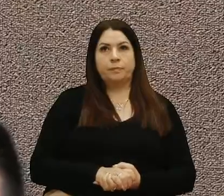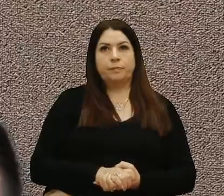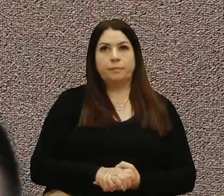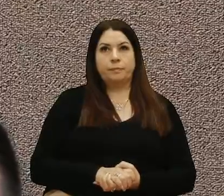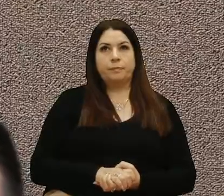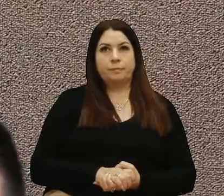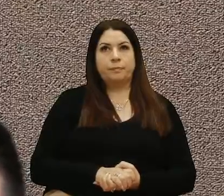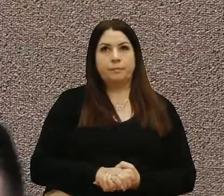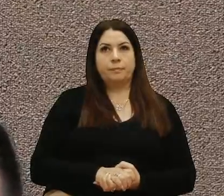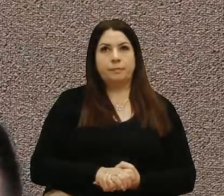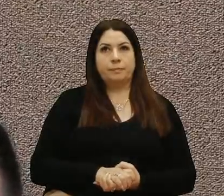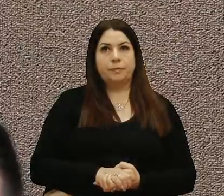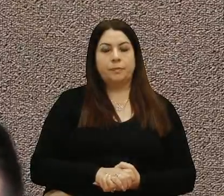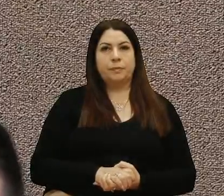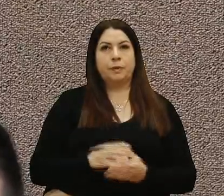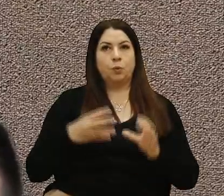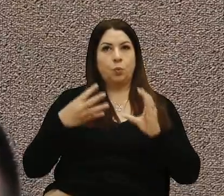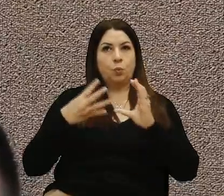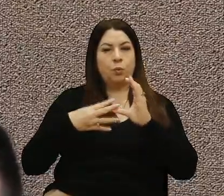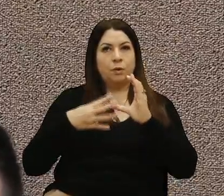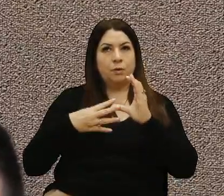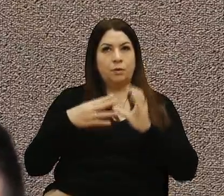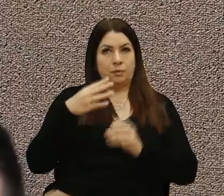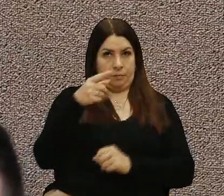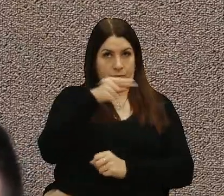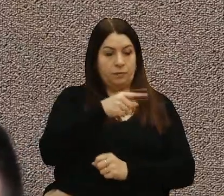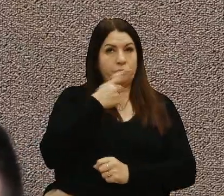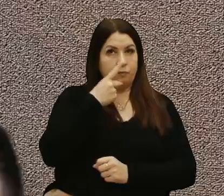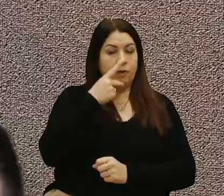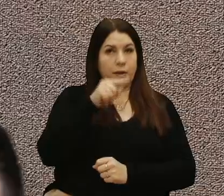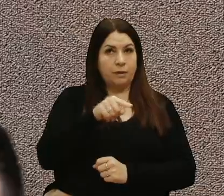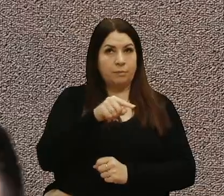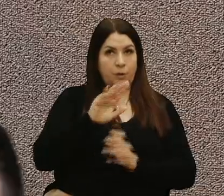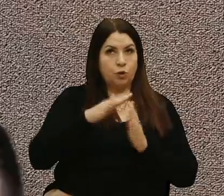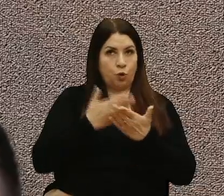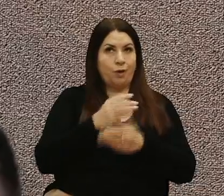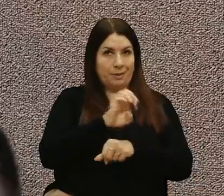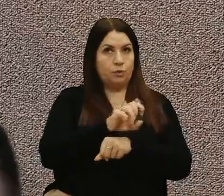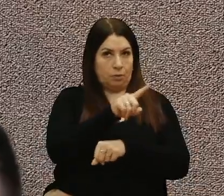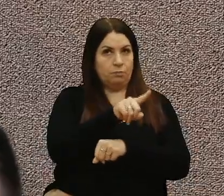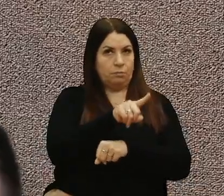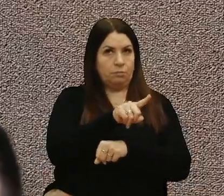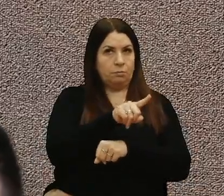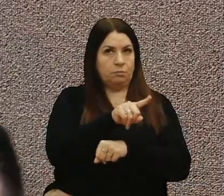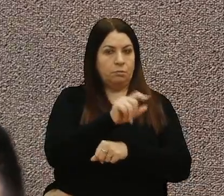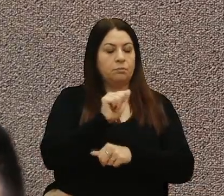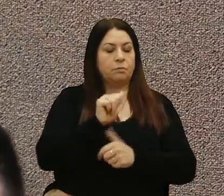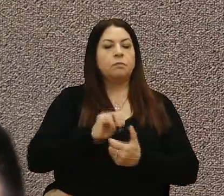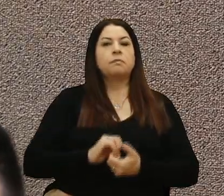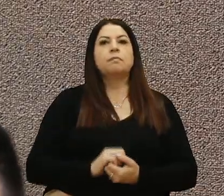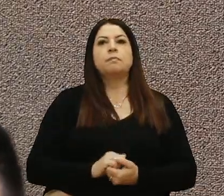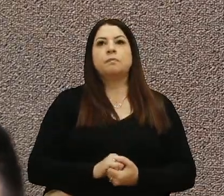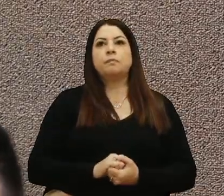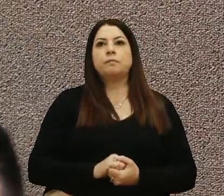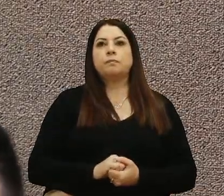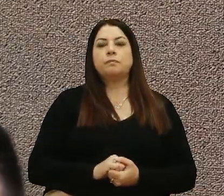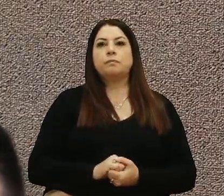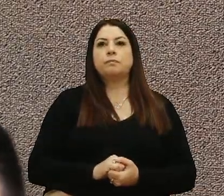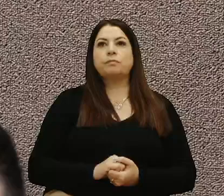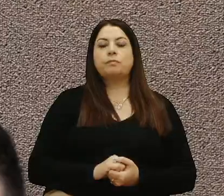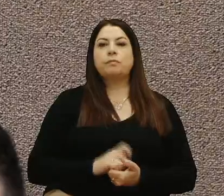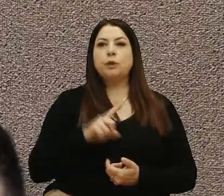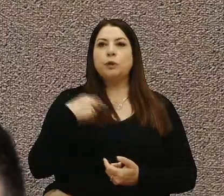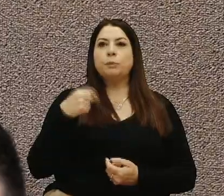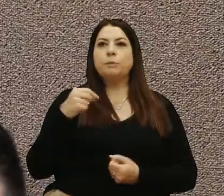Isso. Mas Quarta CRE, quando a gente fala Quarta CRE, nós falamos escola estadual. Tá? Quando a gente fala Quarta CRE. Tanto que